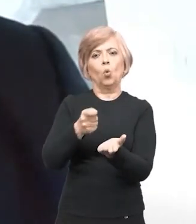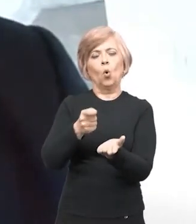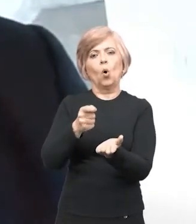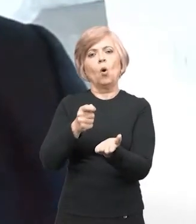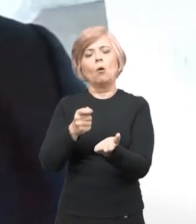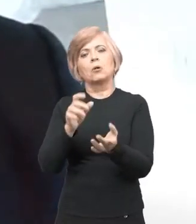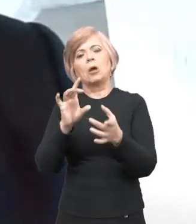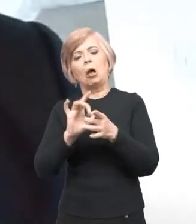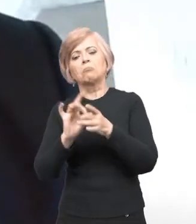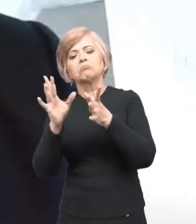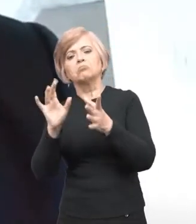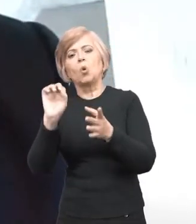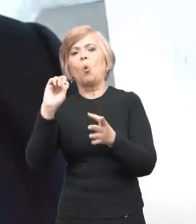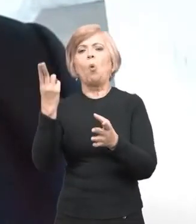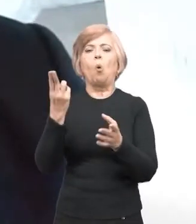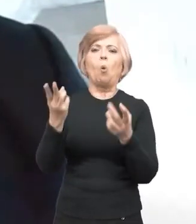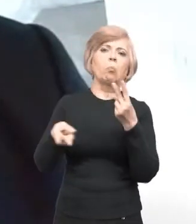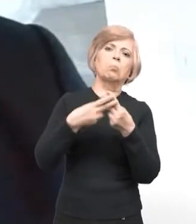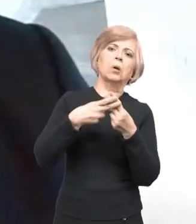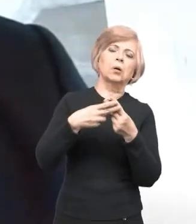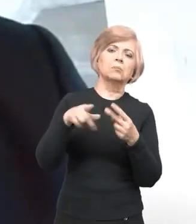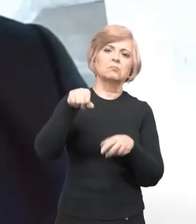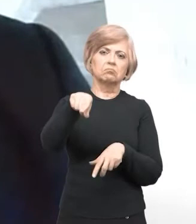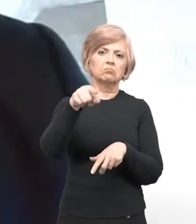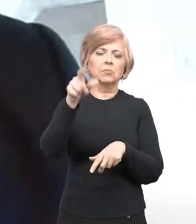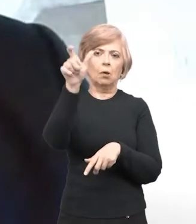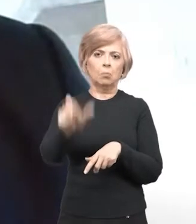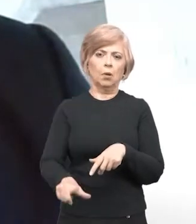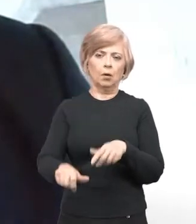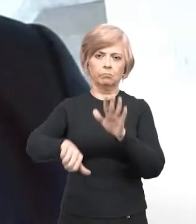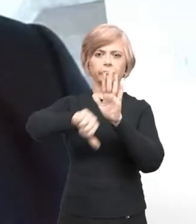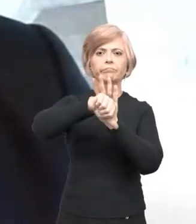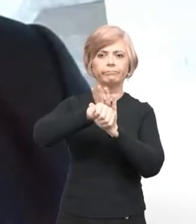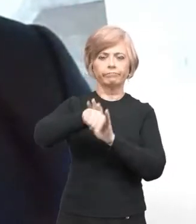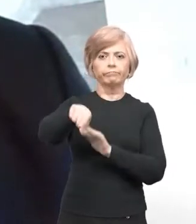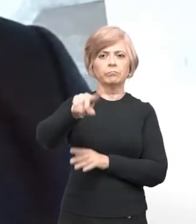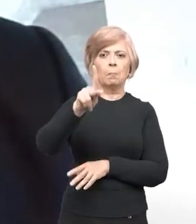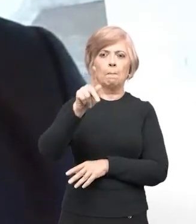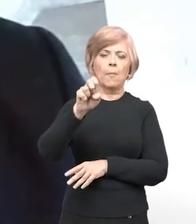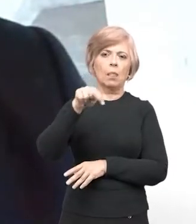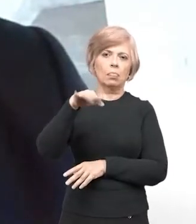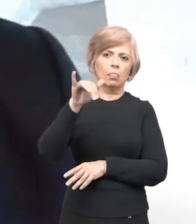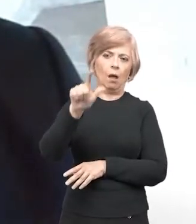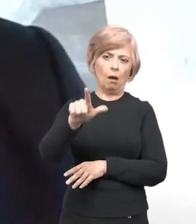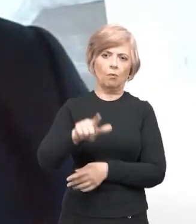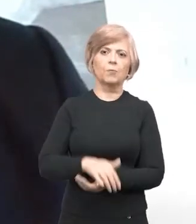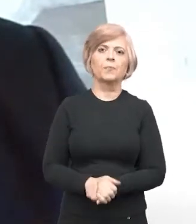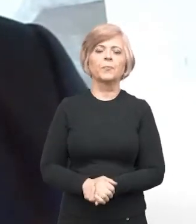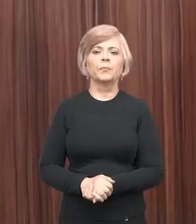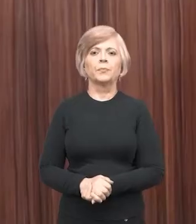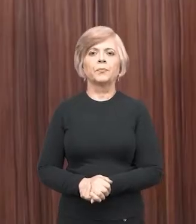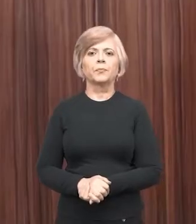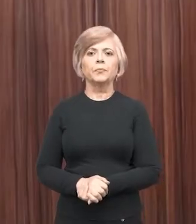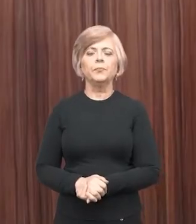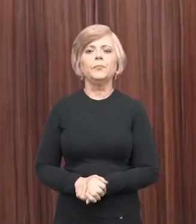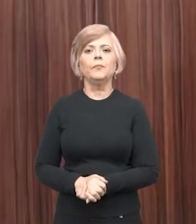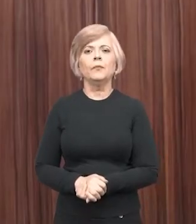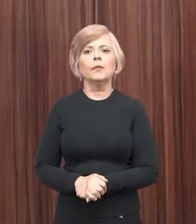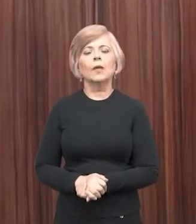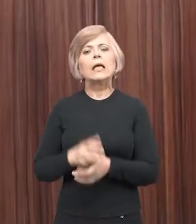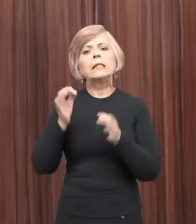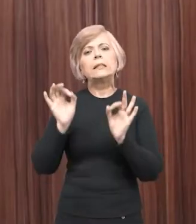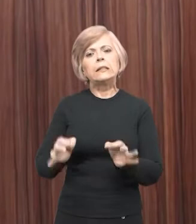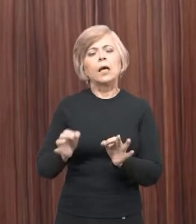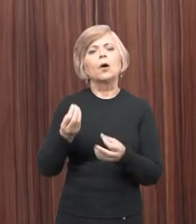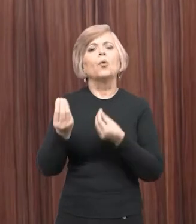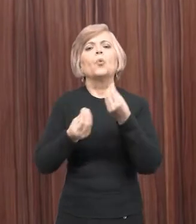ou absolutório, enfim, o resultado da ação penal ao final de toda a marcha processual. Certo, doutor. E